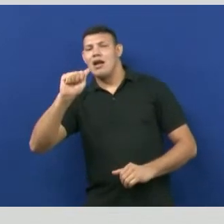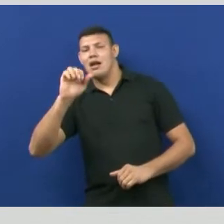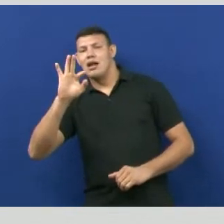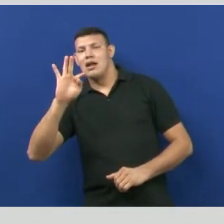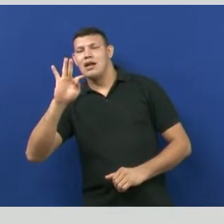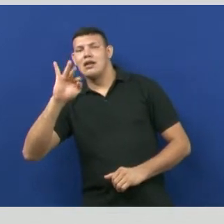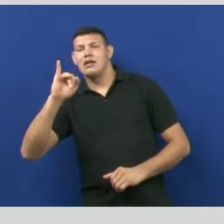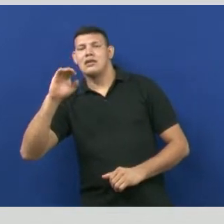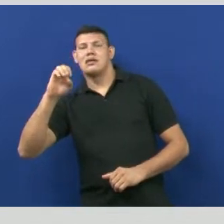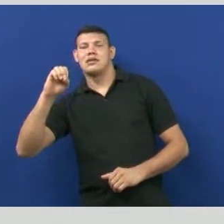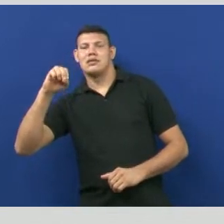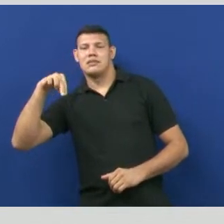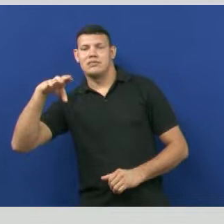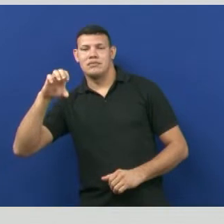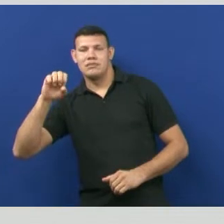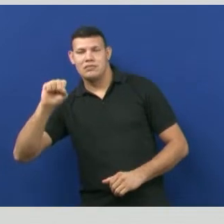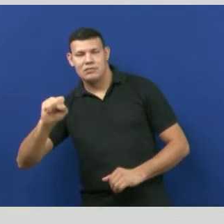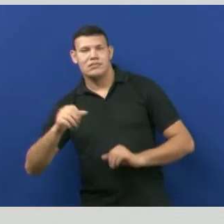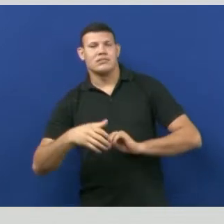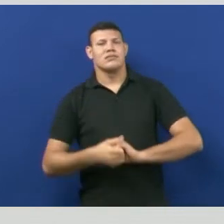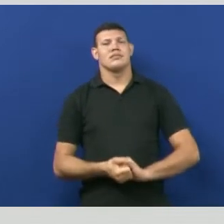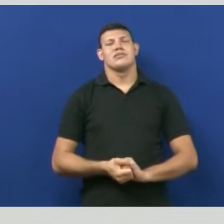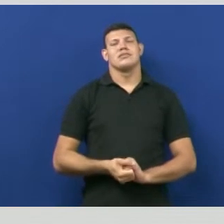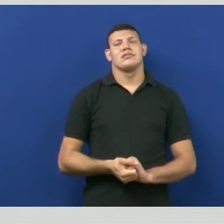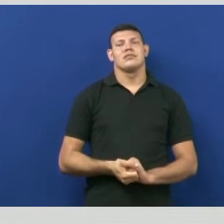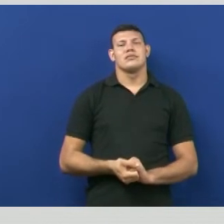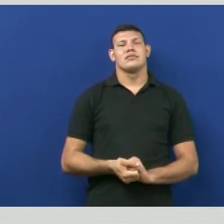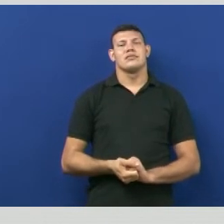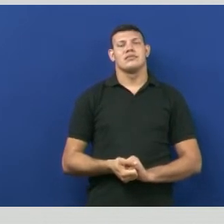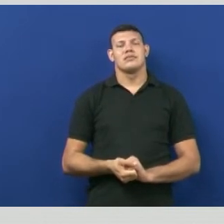o ânion de cloro, Cl.